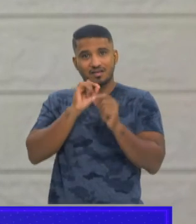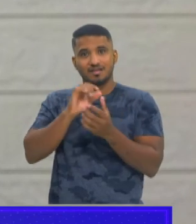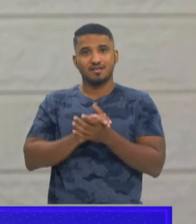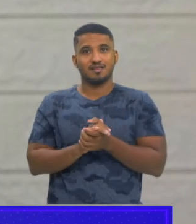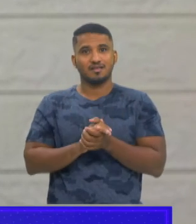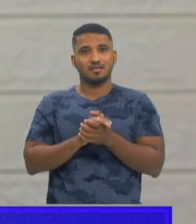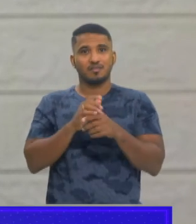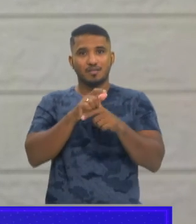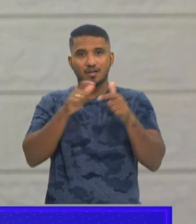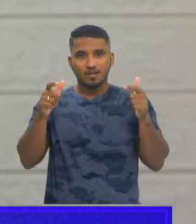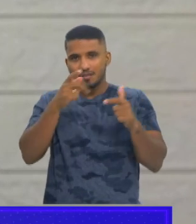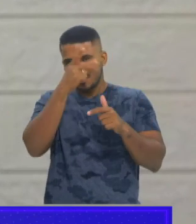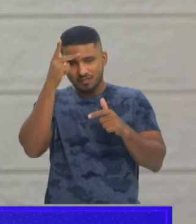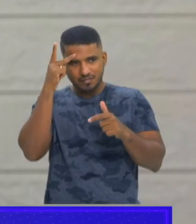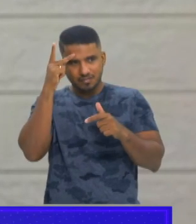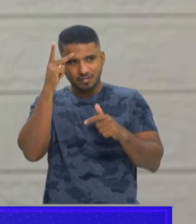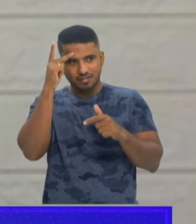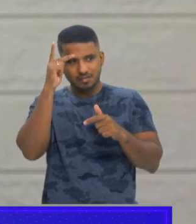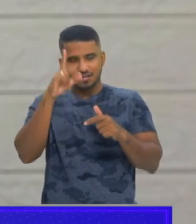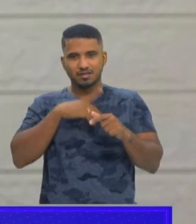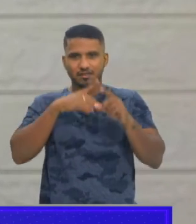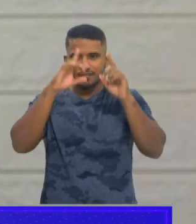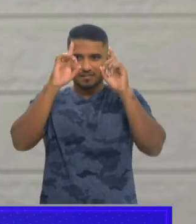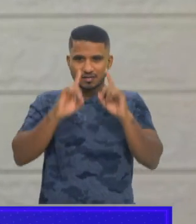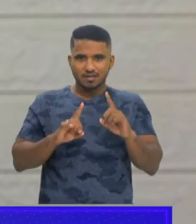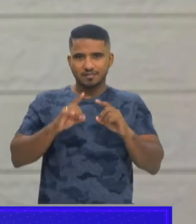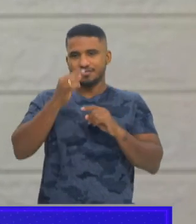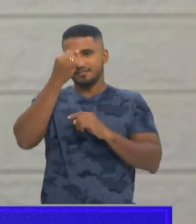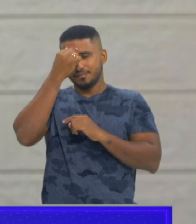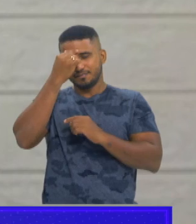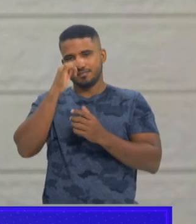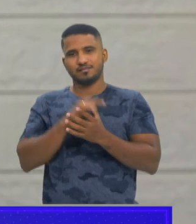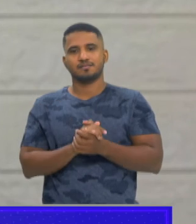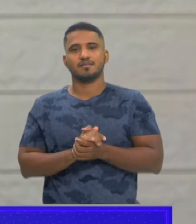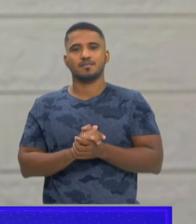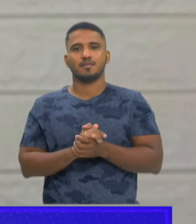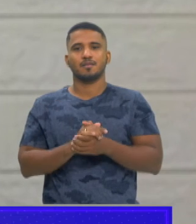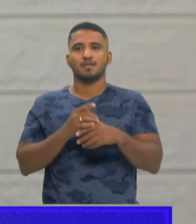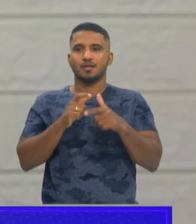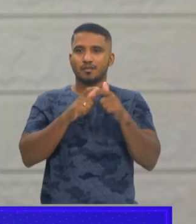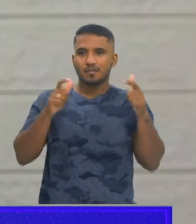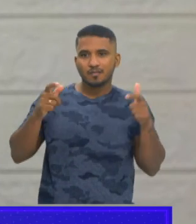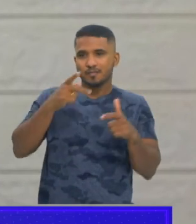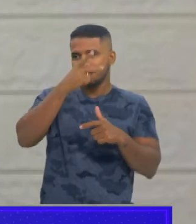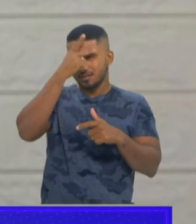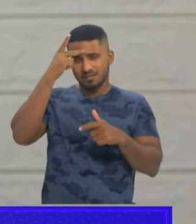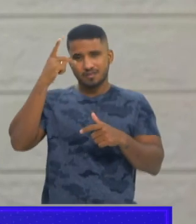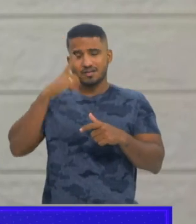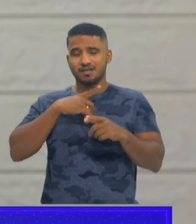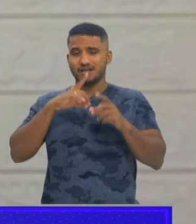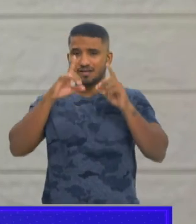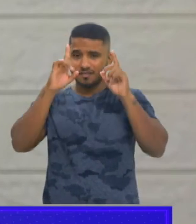de pessoas tenham uma deficiência intelectual, que o maior número de pessoas tenham uma deficiência